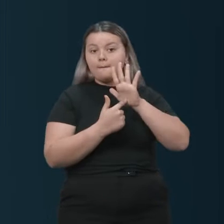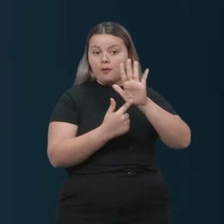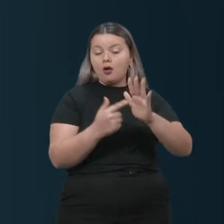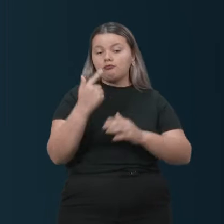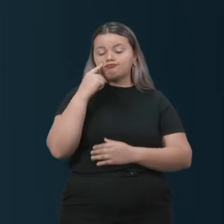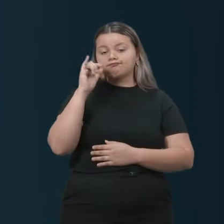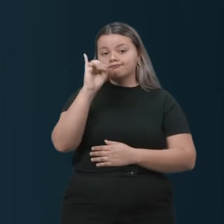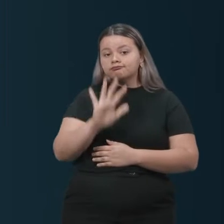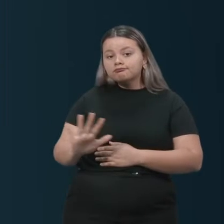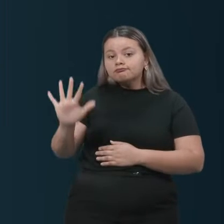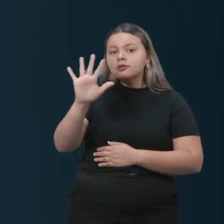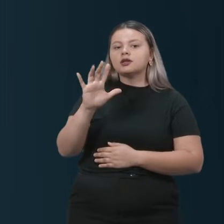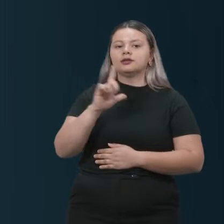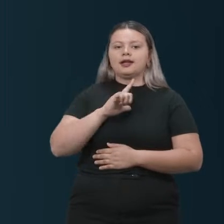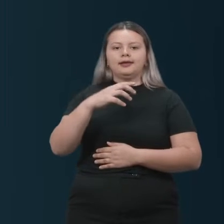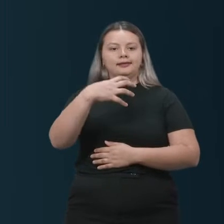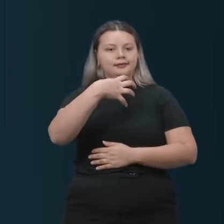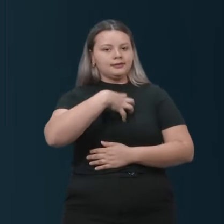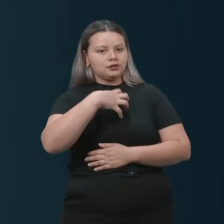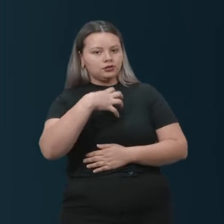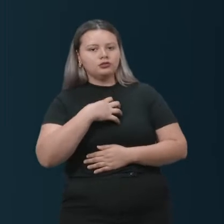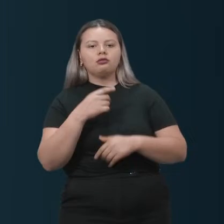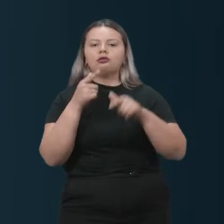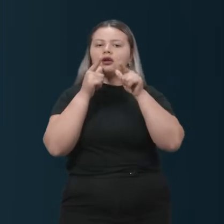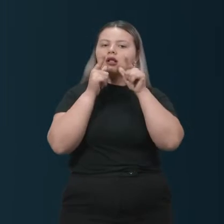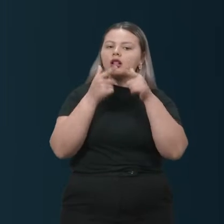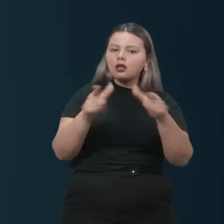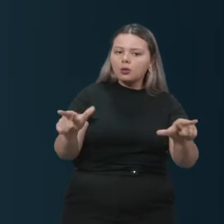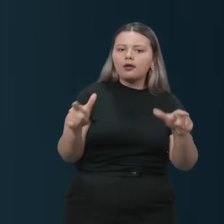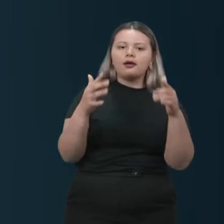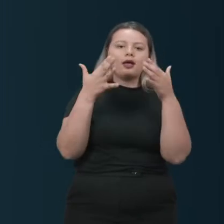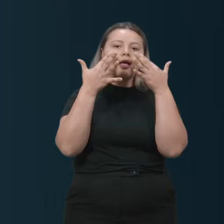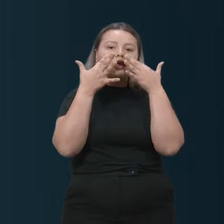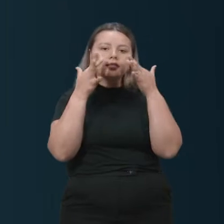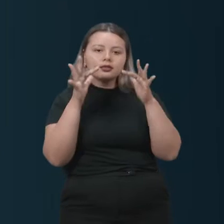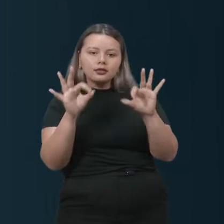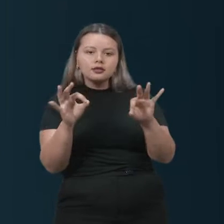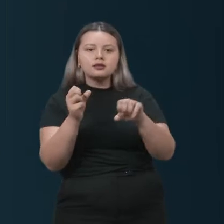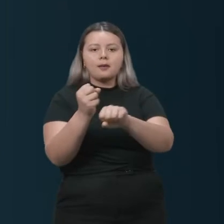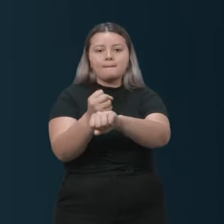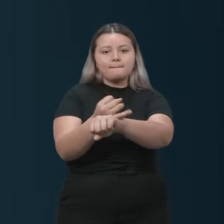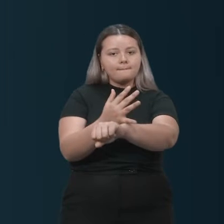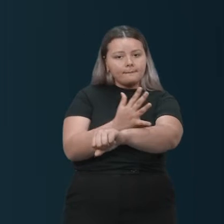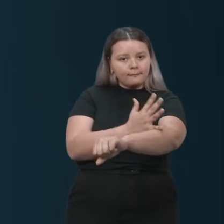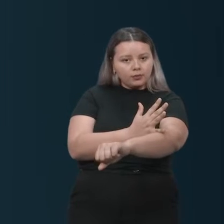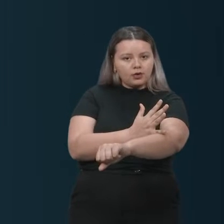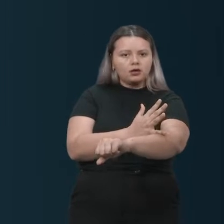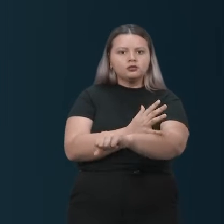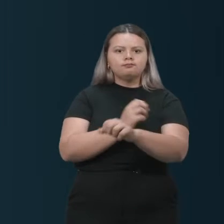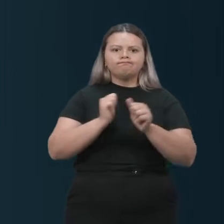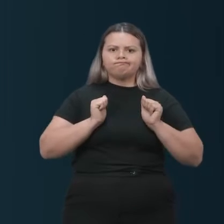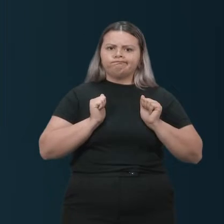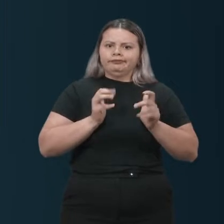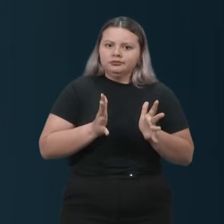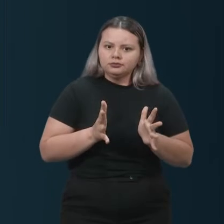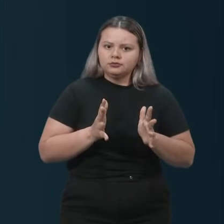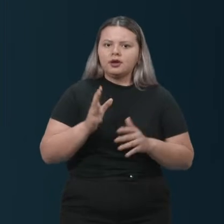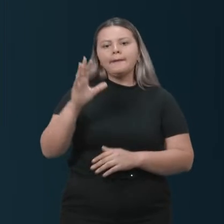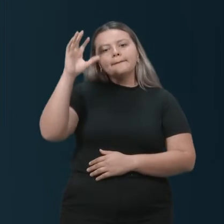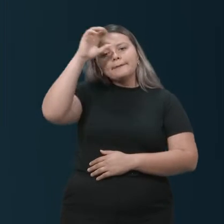trouxe. Os nossos sentidos, linguagem, atenção, emoções,